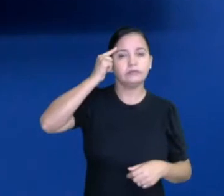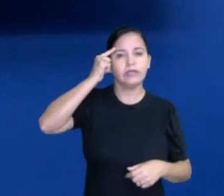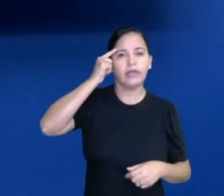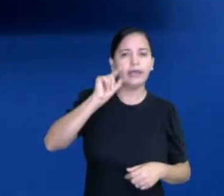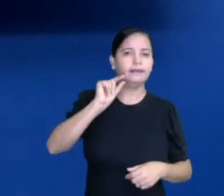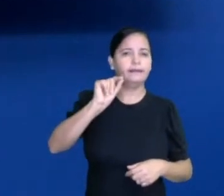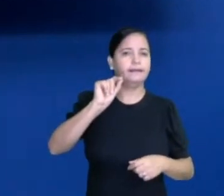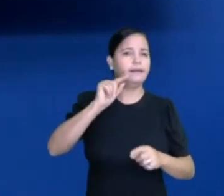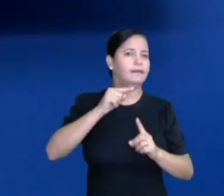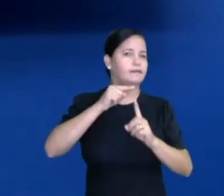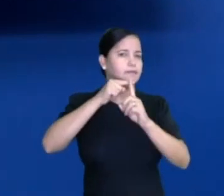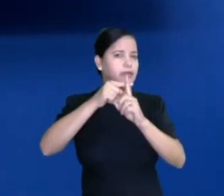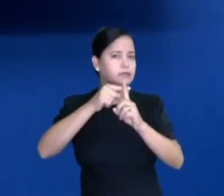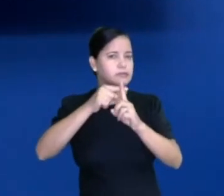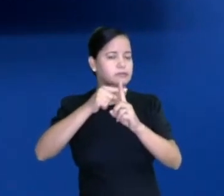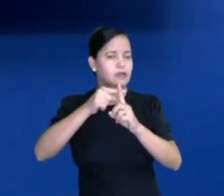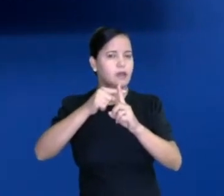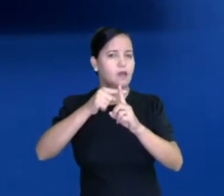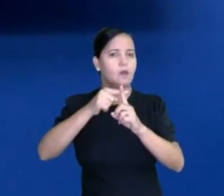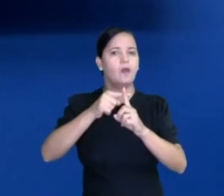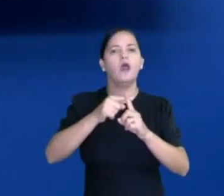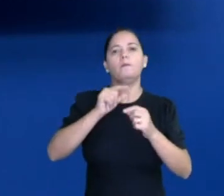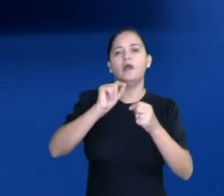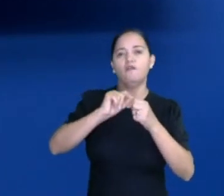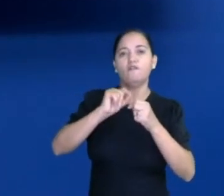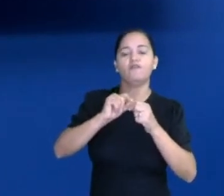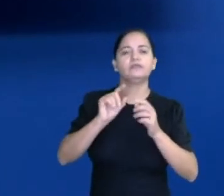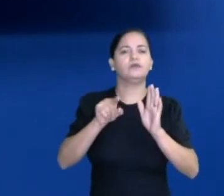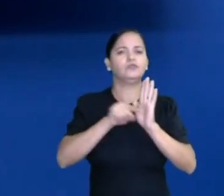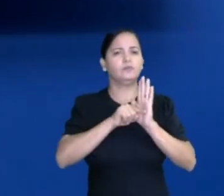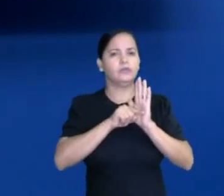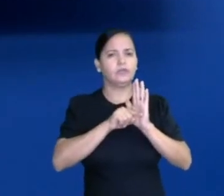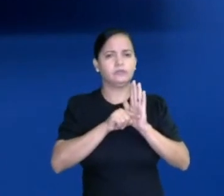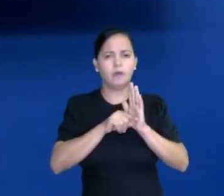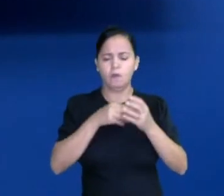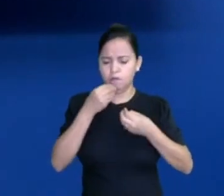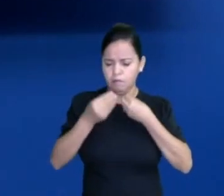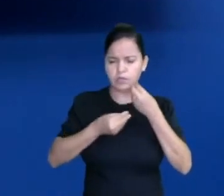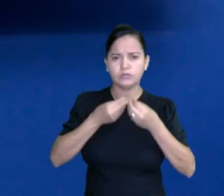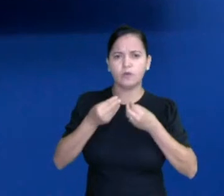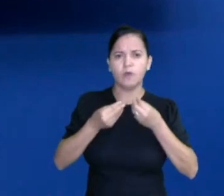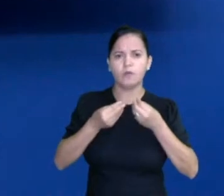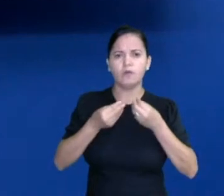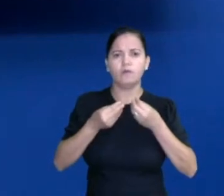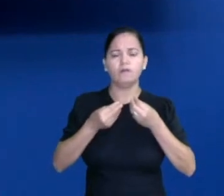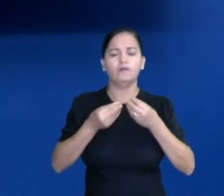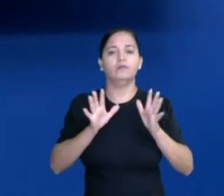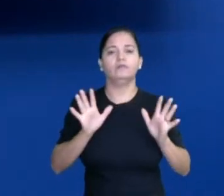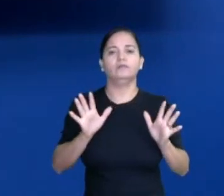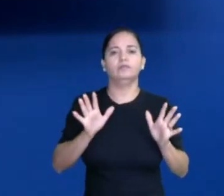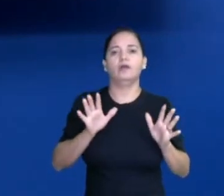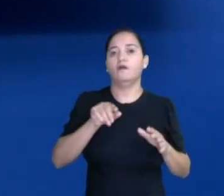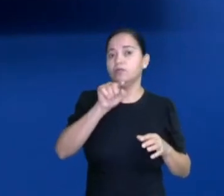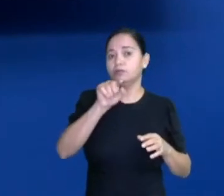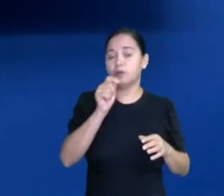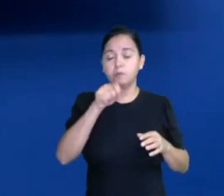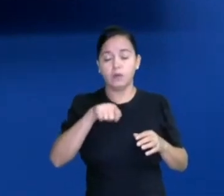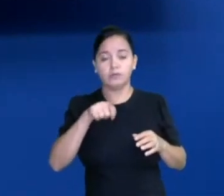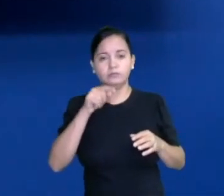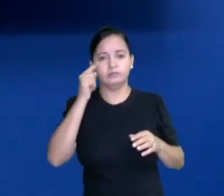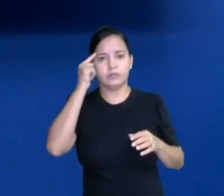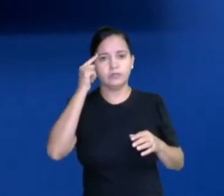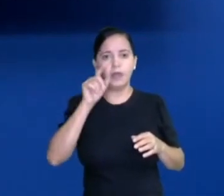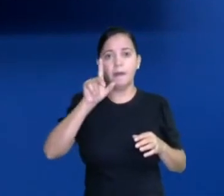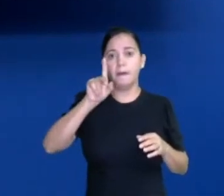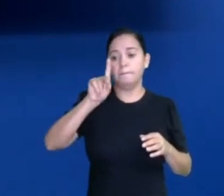uma ideiazinha de adição, mas na operação aqui eu vou fazer uma subtração. Mas por que ela dá essa ideia de adição? Porque você pode chegar ao seguinte, se